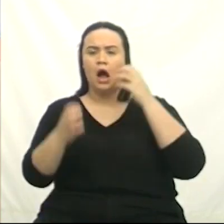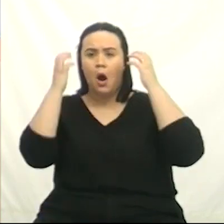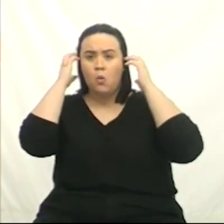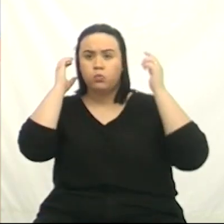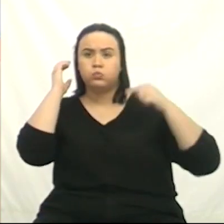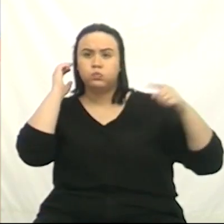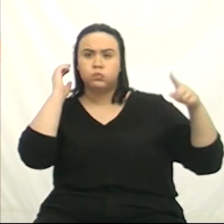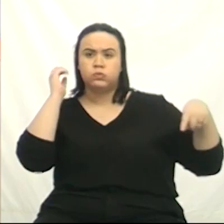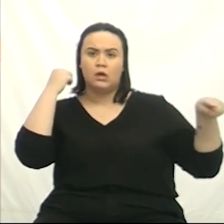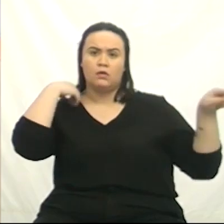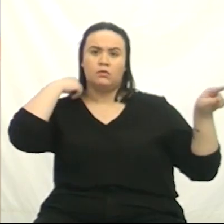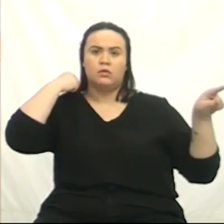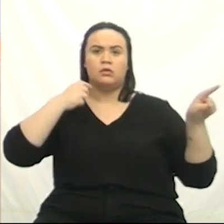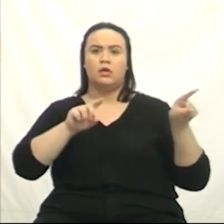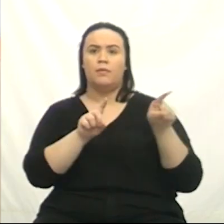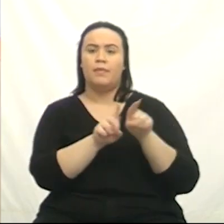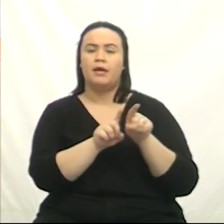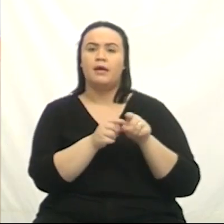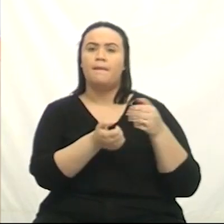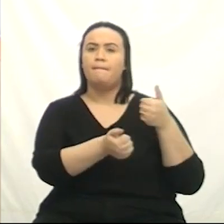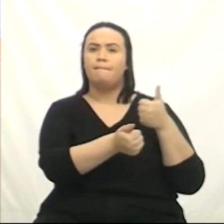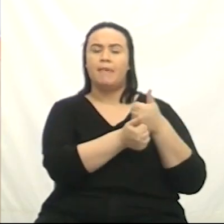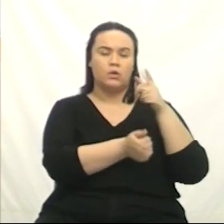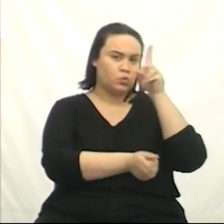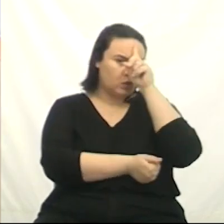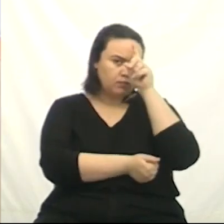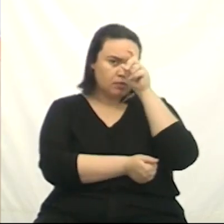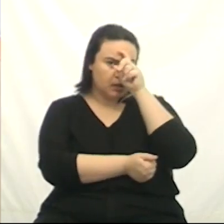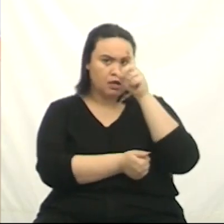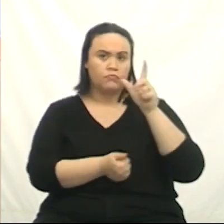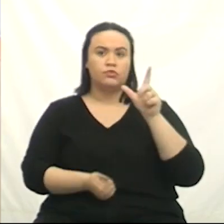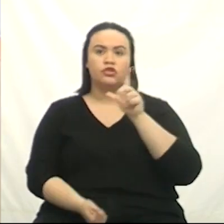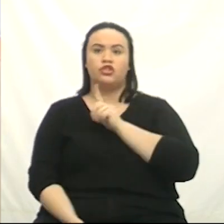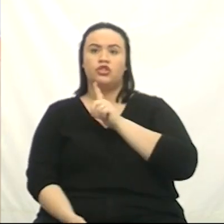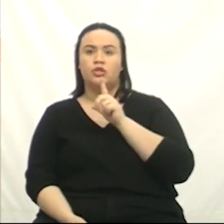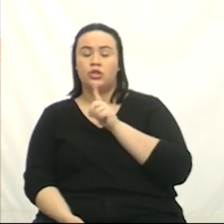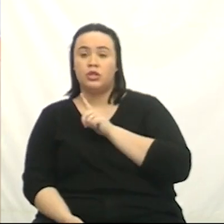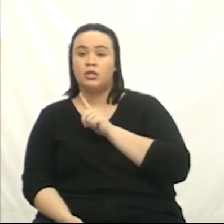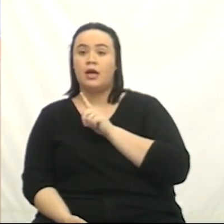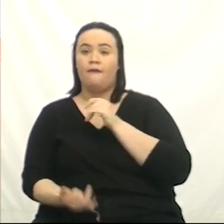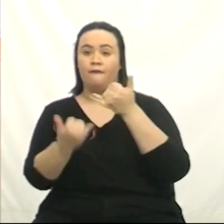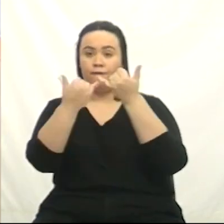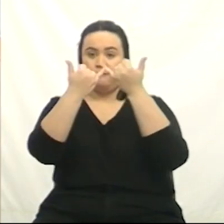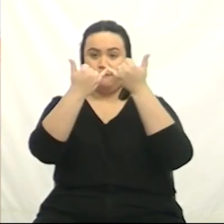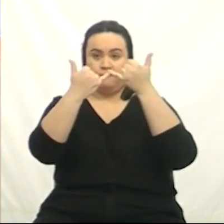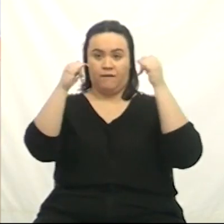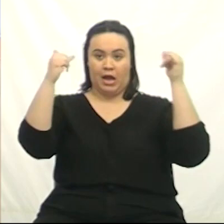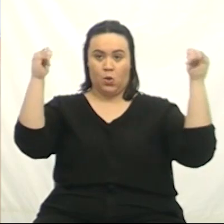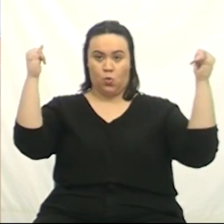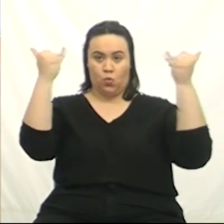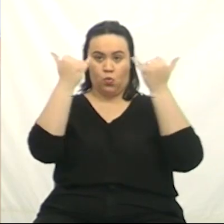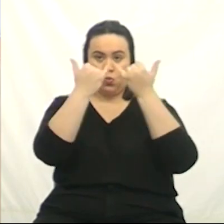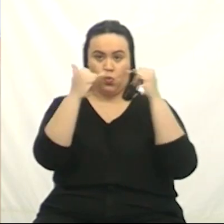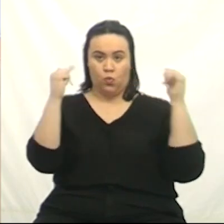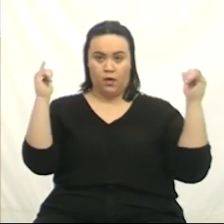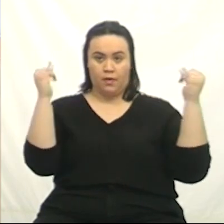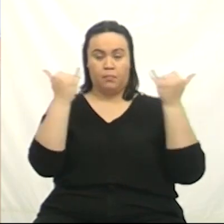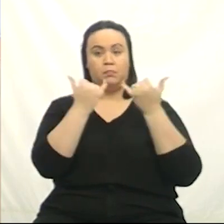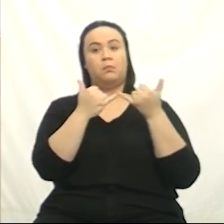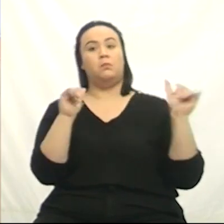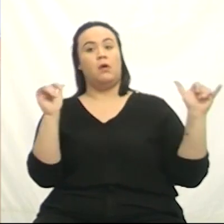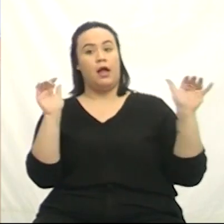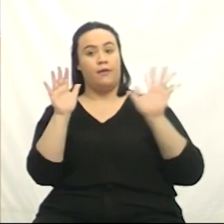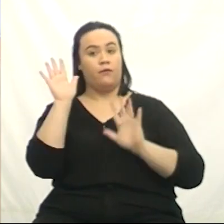também vinha denunciando que aqui, perto do hospital, tinha cabos caídos, podendo causar acidentes.